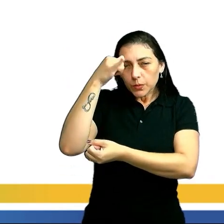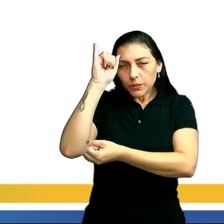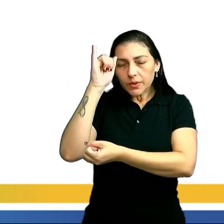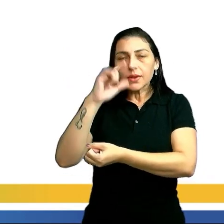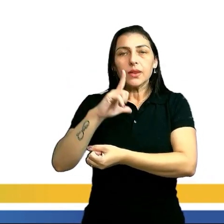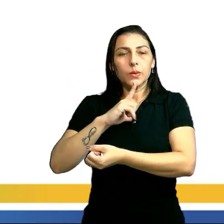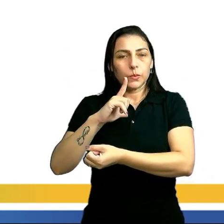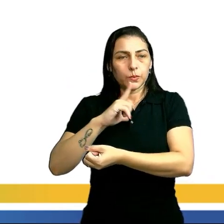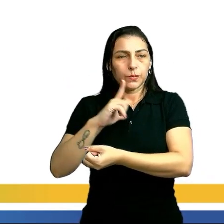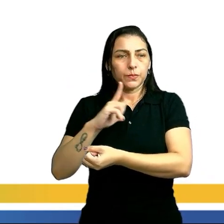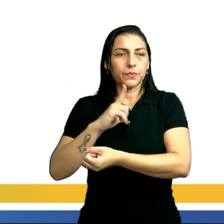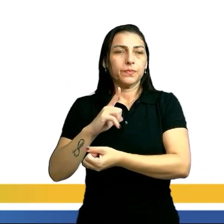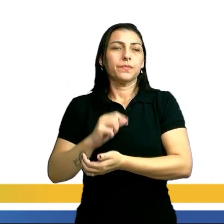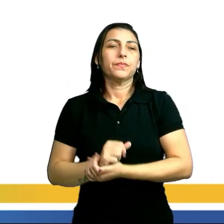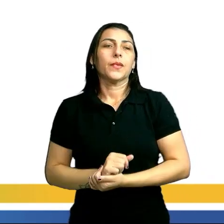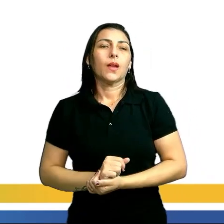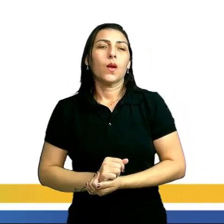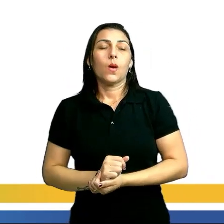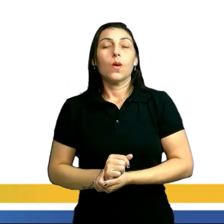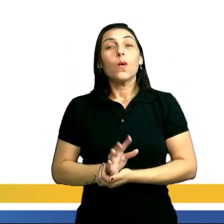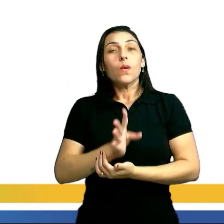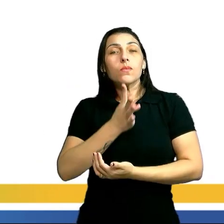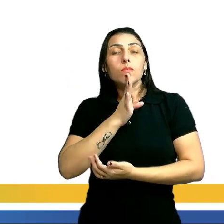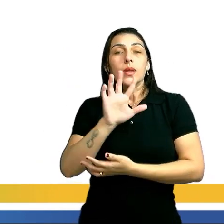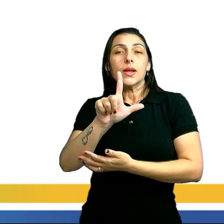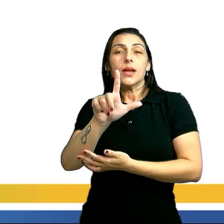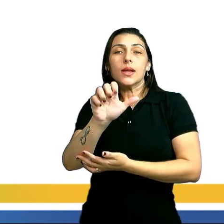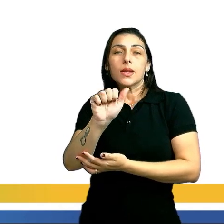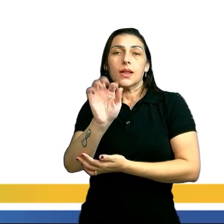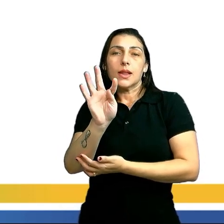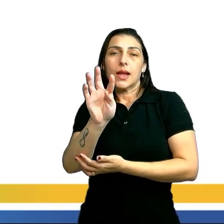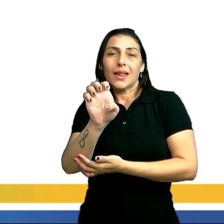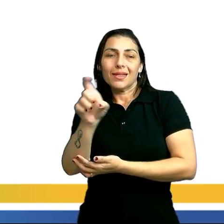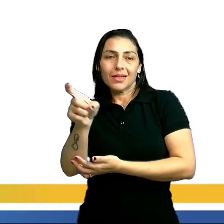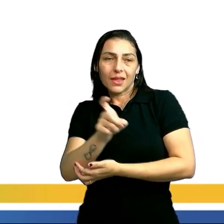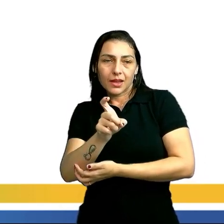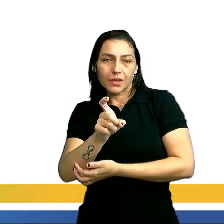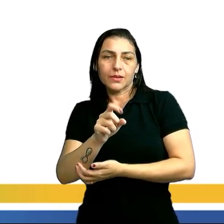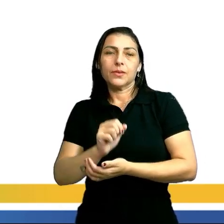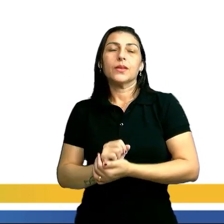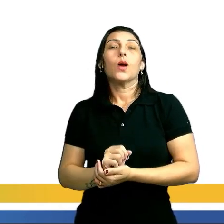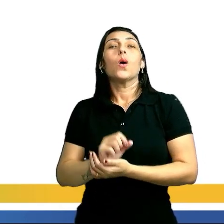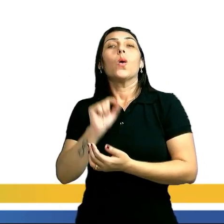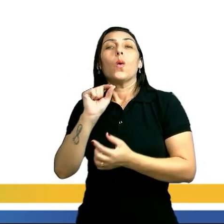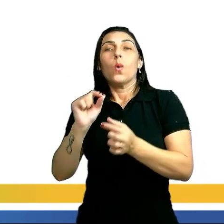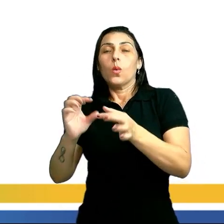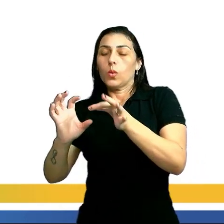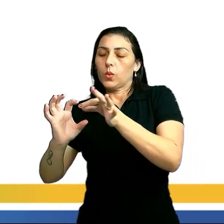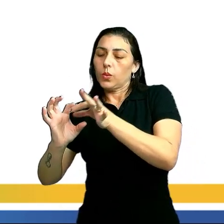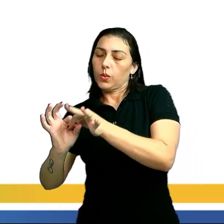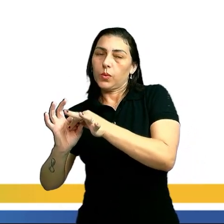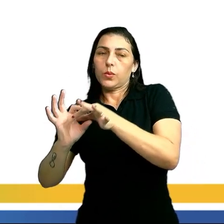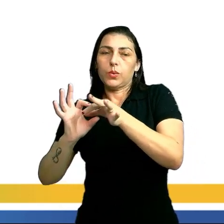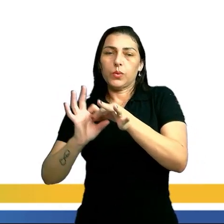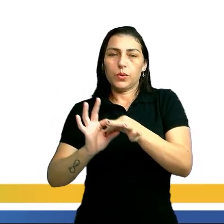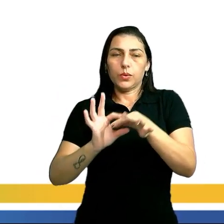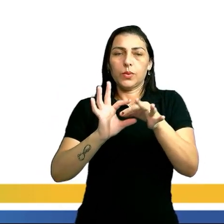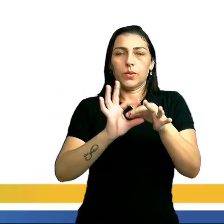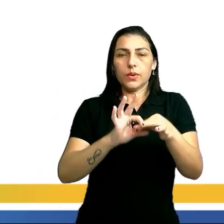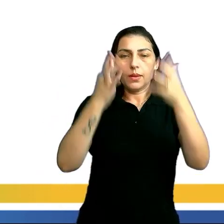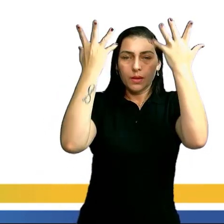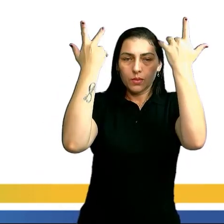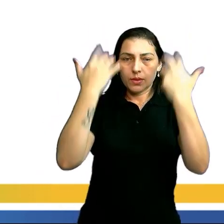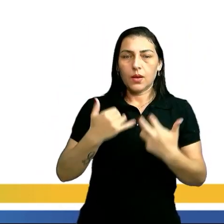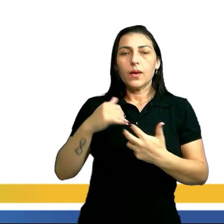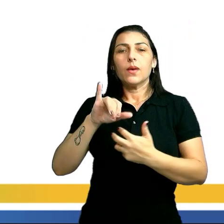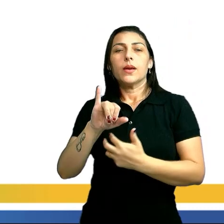obtendo-se um líquido branco de aspecto leitoso, conhecido, né, como eu acabei de mencionar, por látex. O monômero da